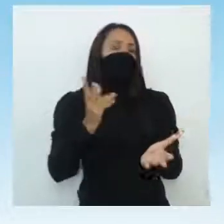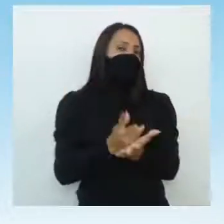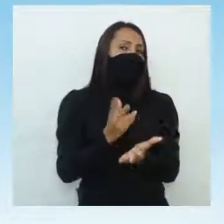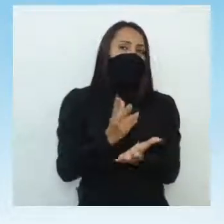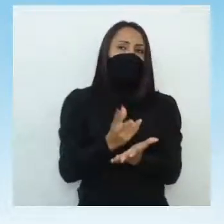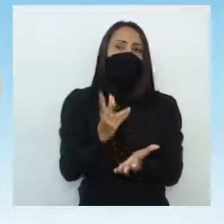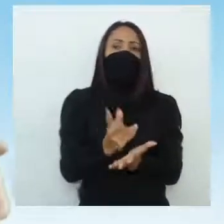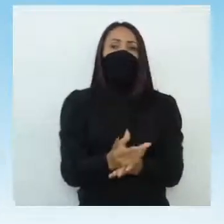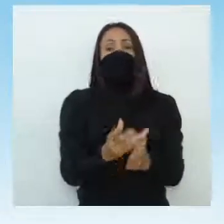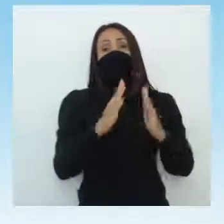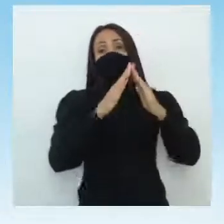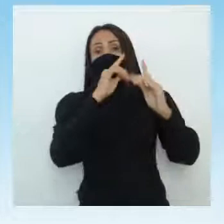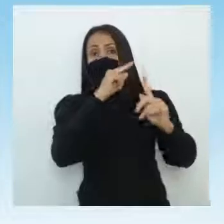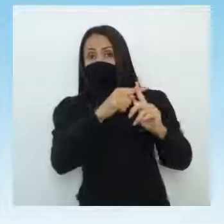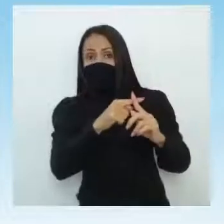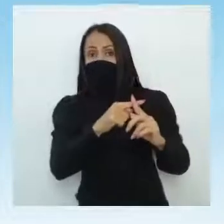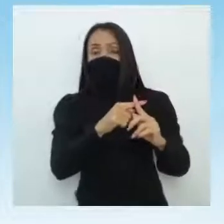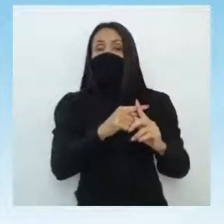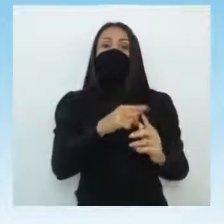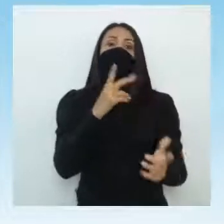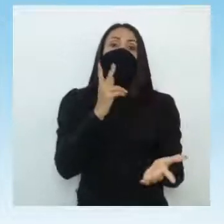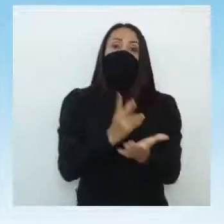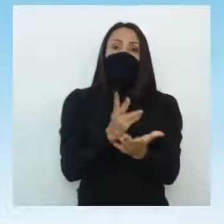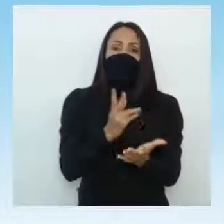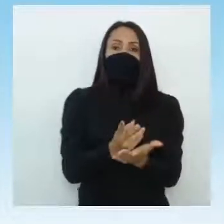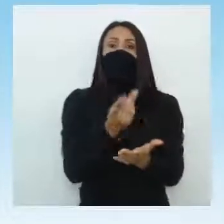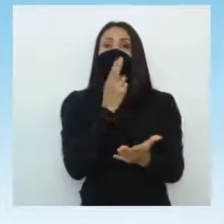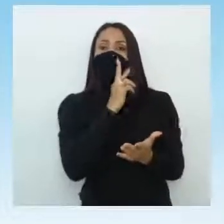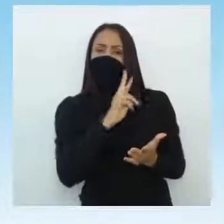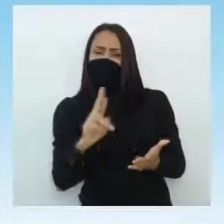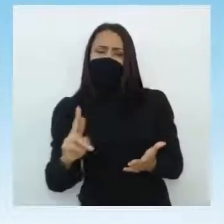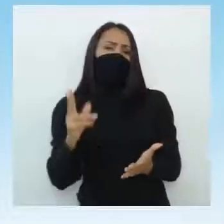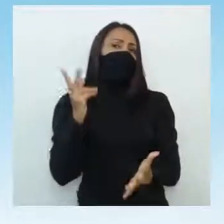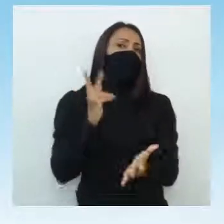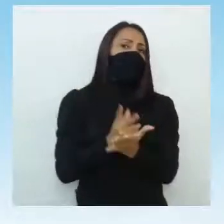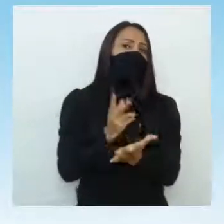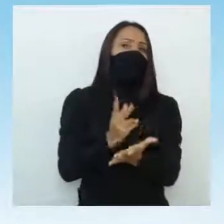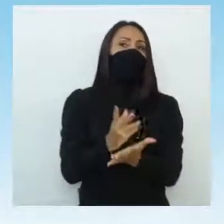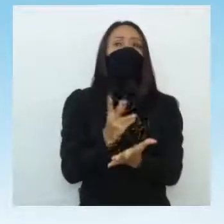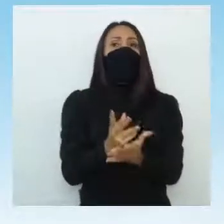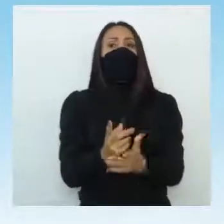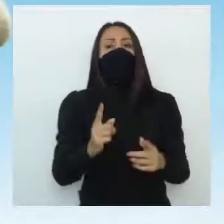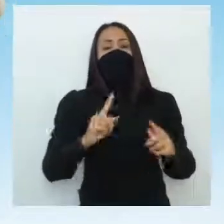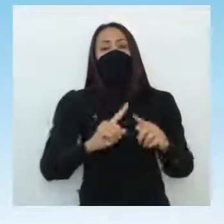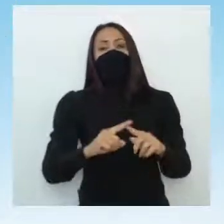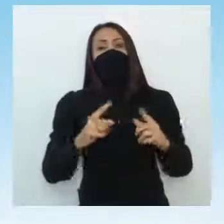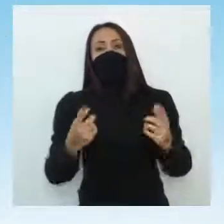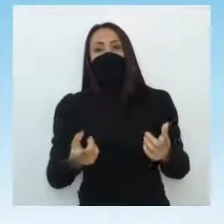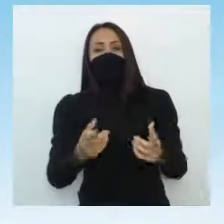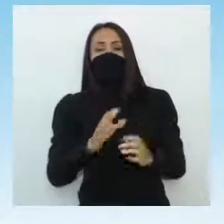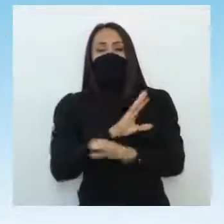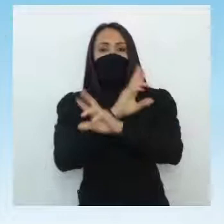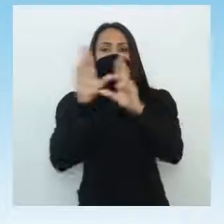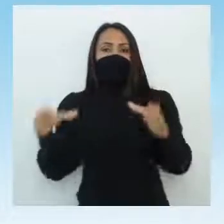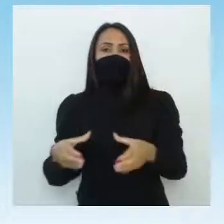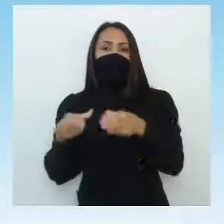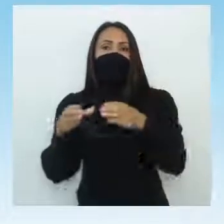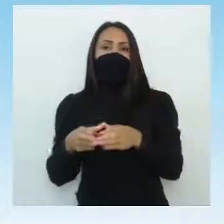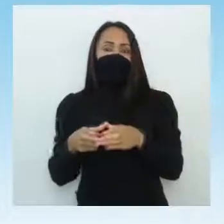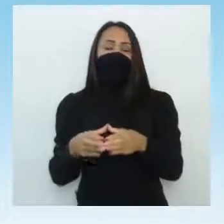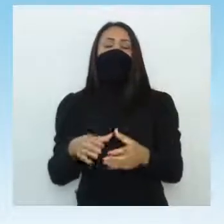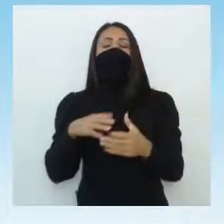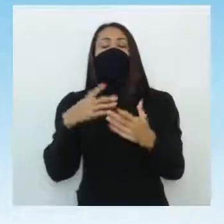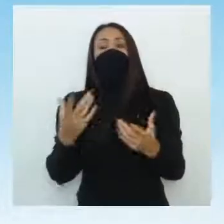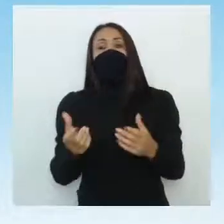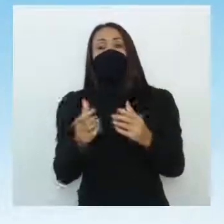sua igreja, continuou sendo religiosa, freira, mas ela vai para uma missão junto aos mais